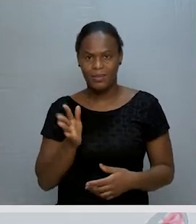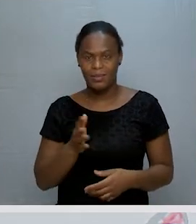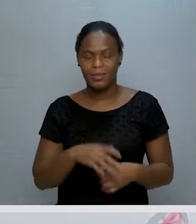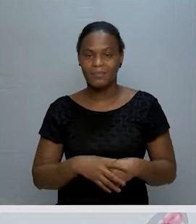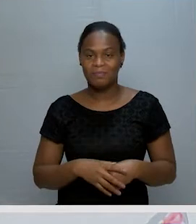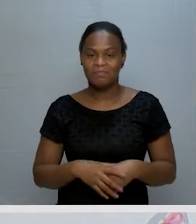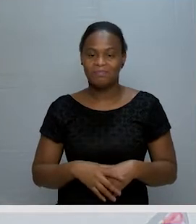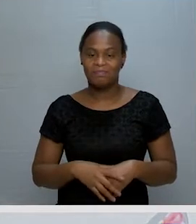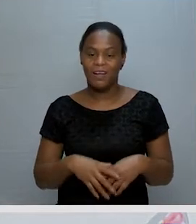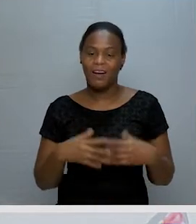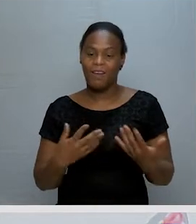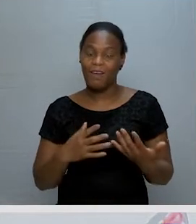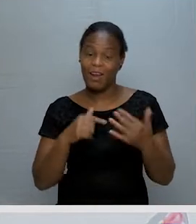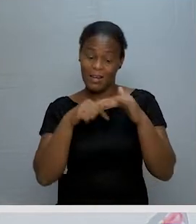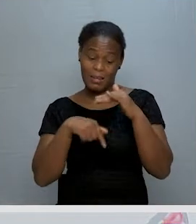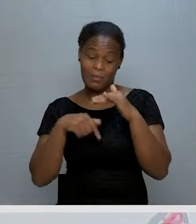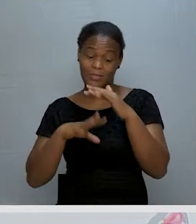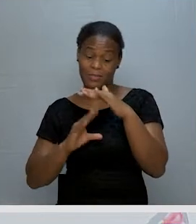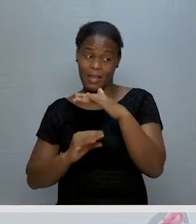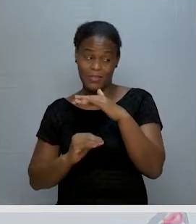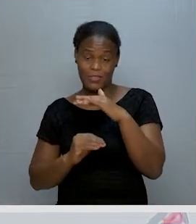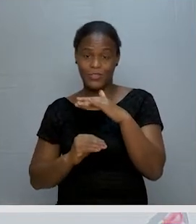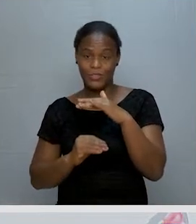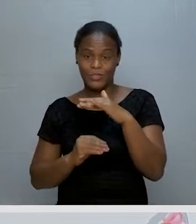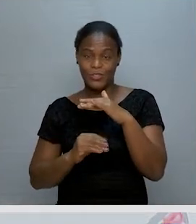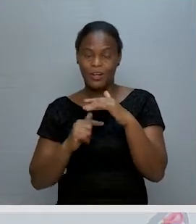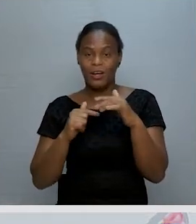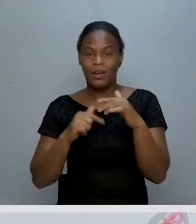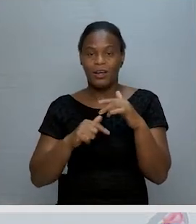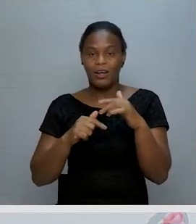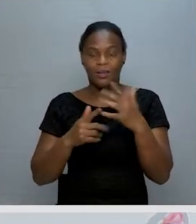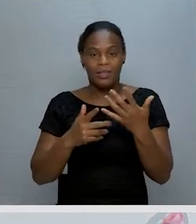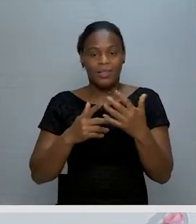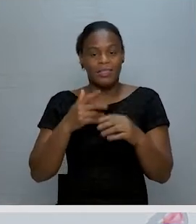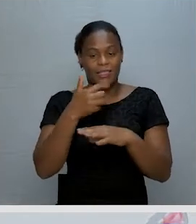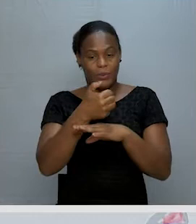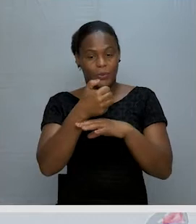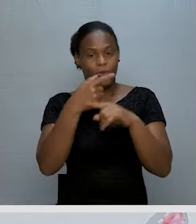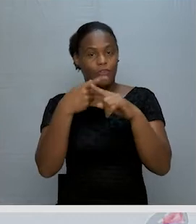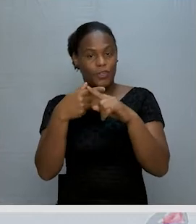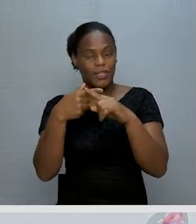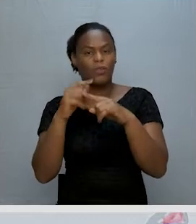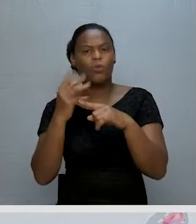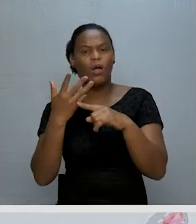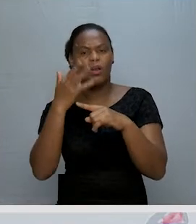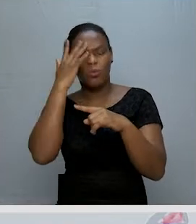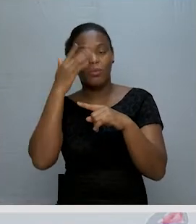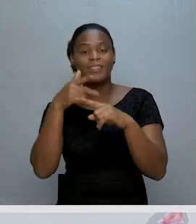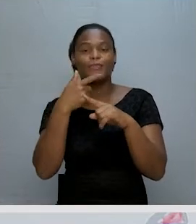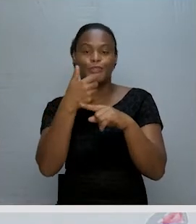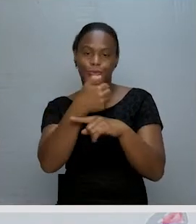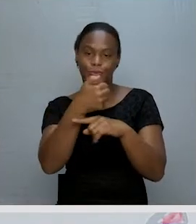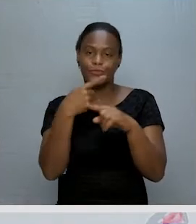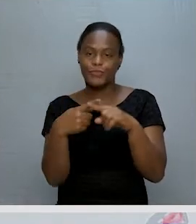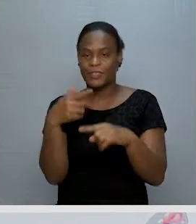Viram? Para dar 10 aqui nesta fração, 5 vezes que número?